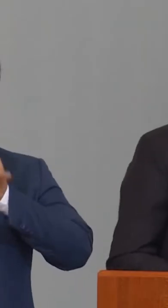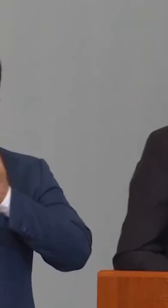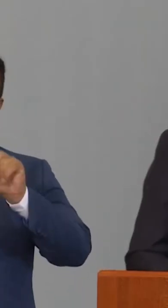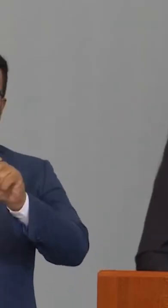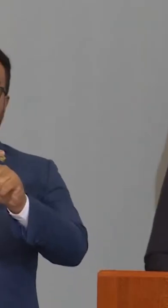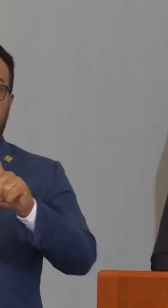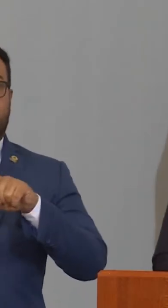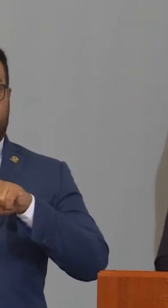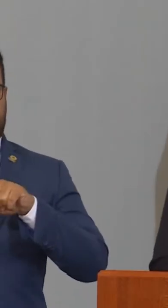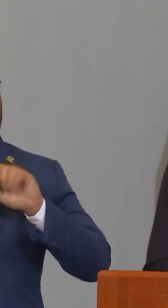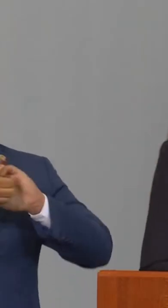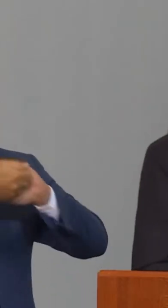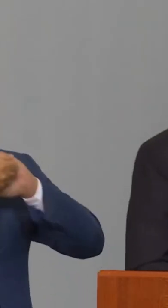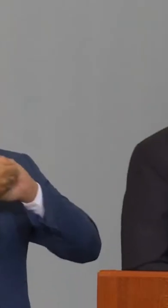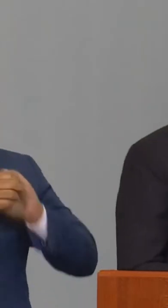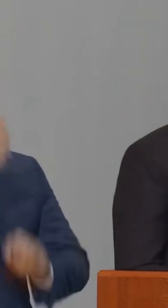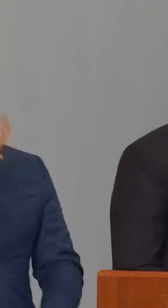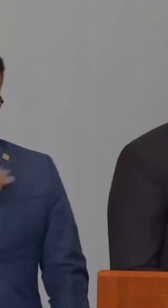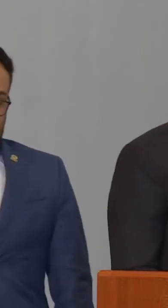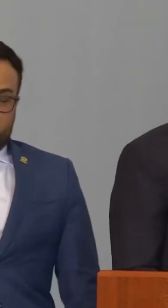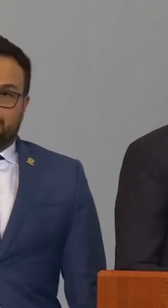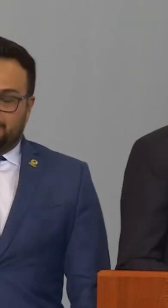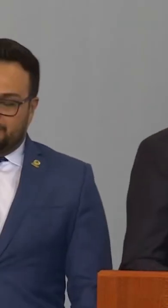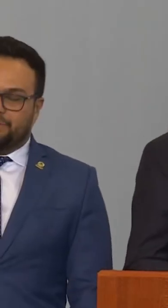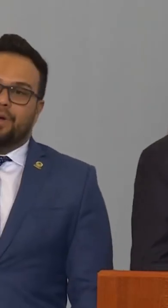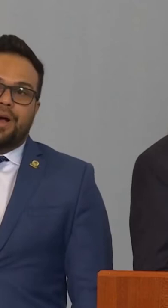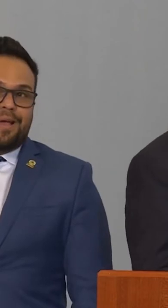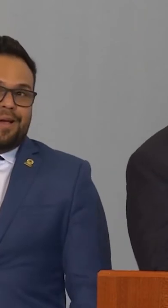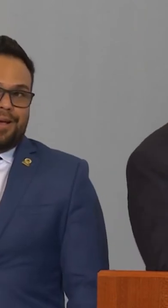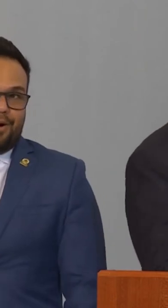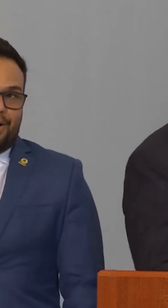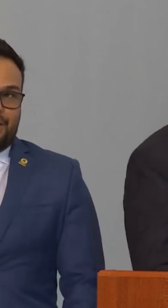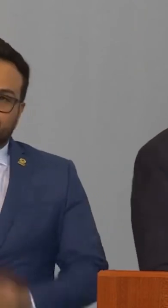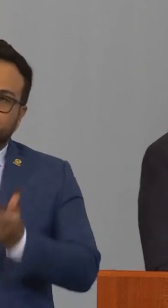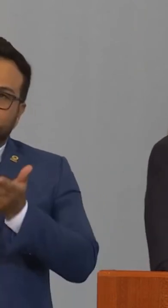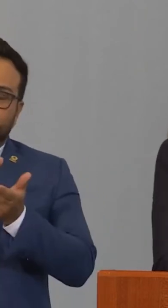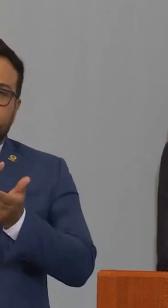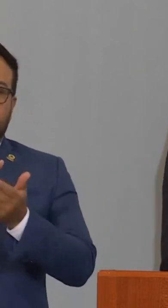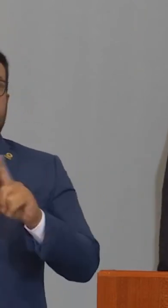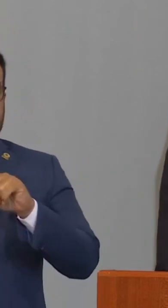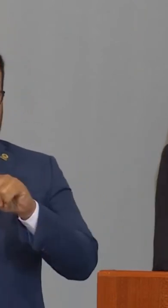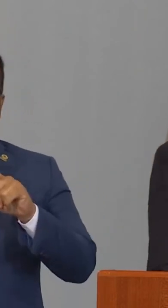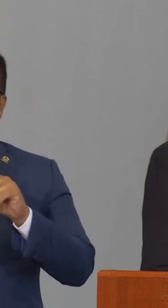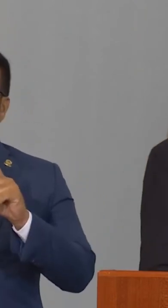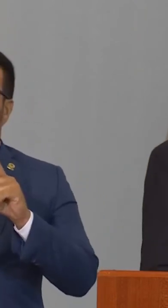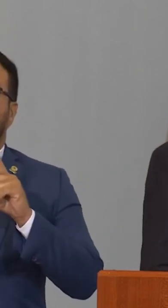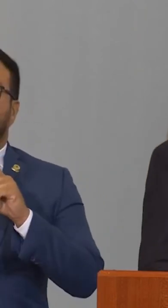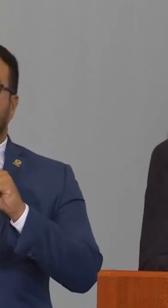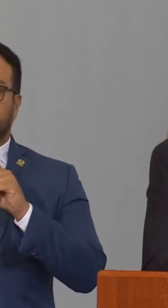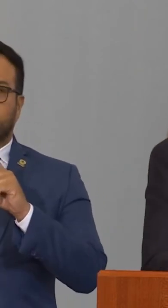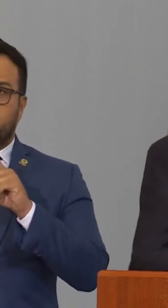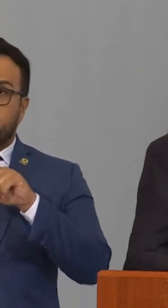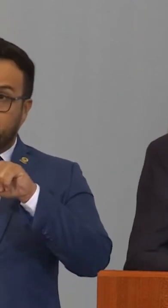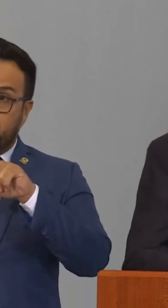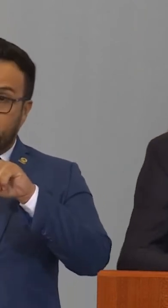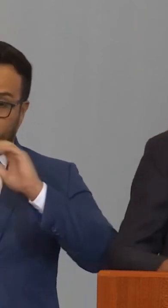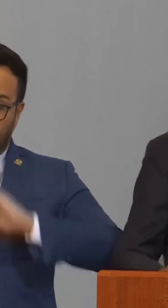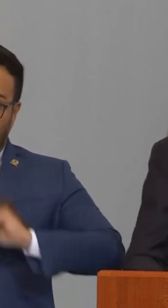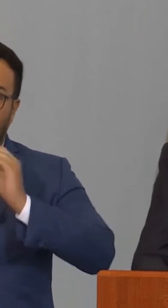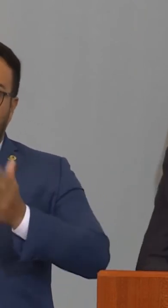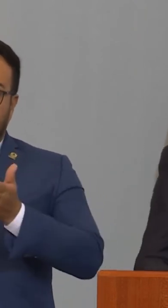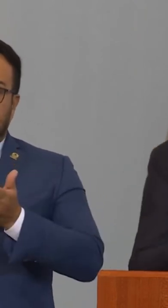comentar o Queiroga parece programa mestre pelo Brasil onde mestre de verdade bem remuneraç eu